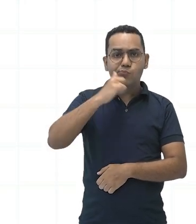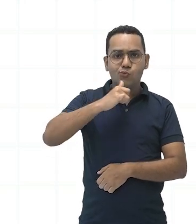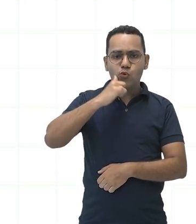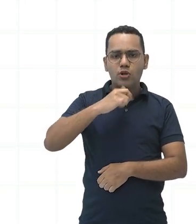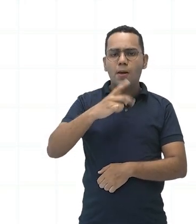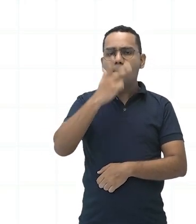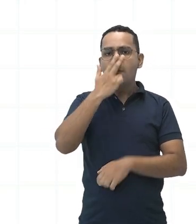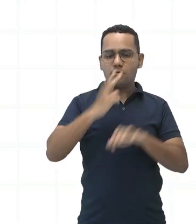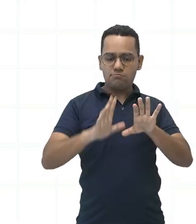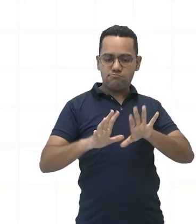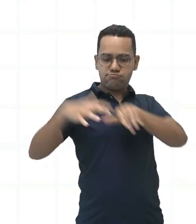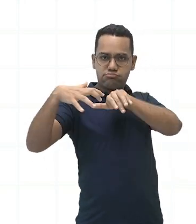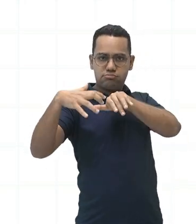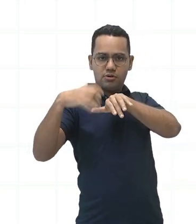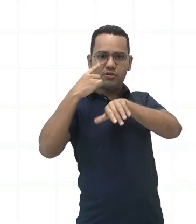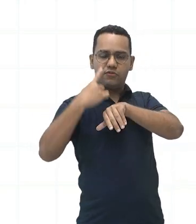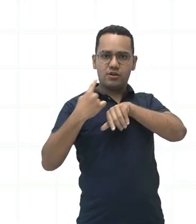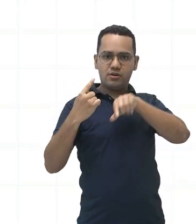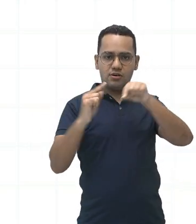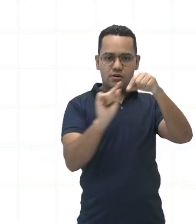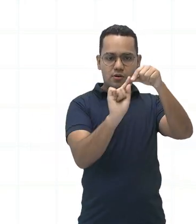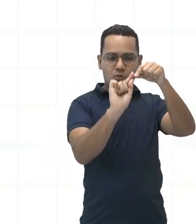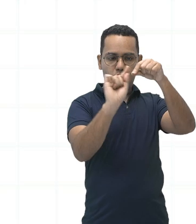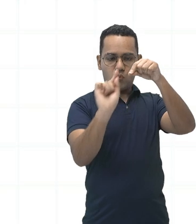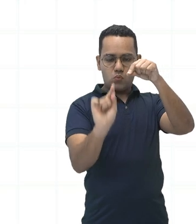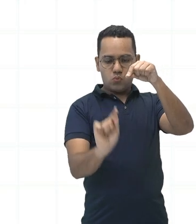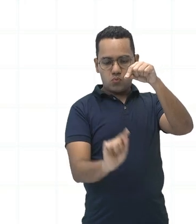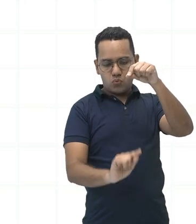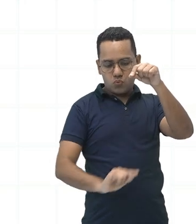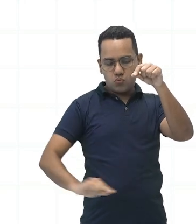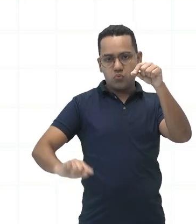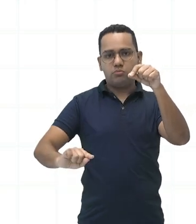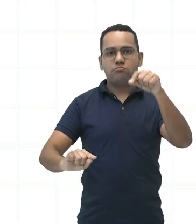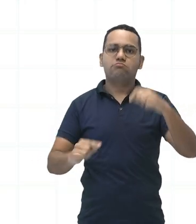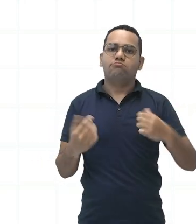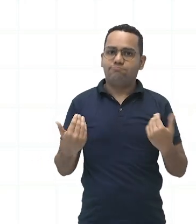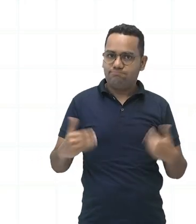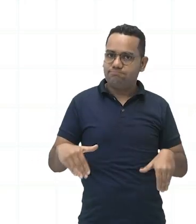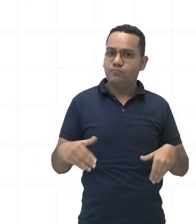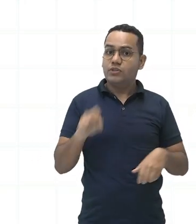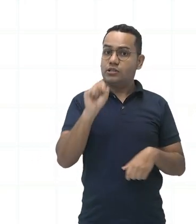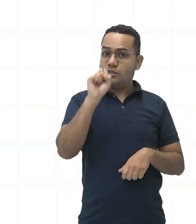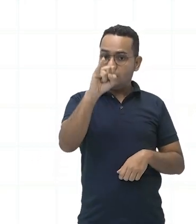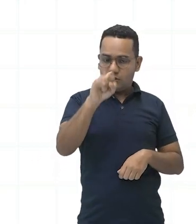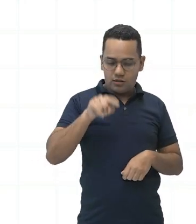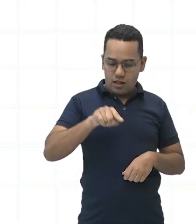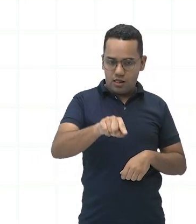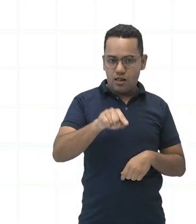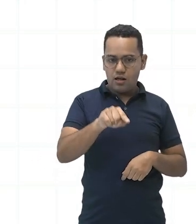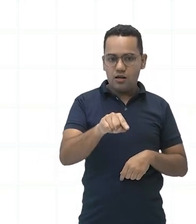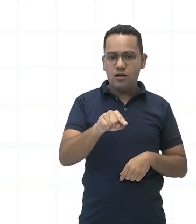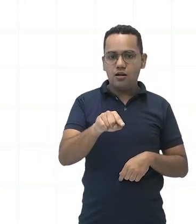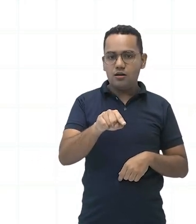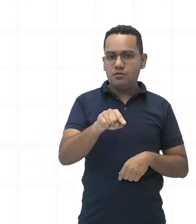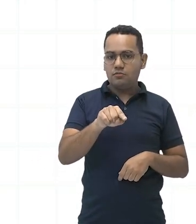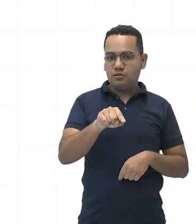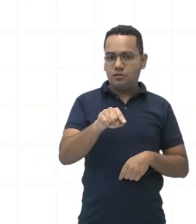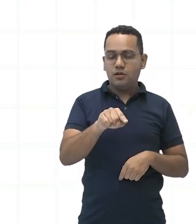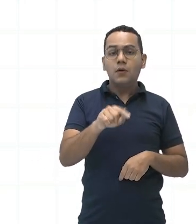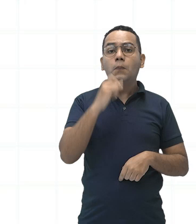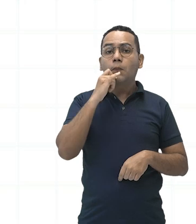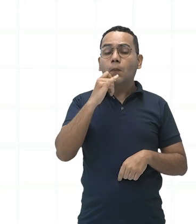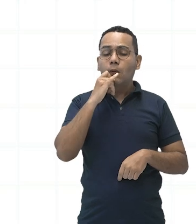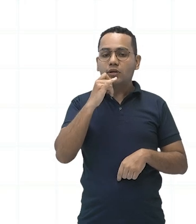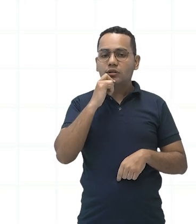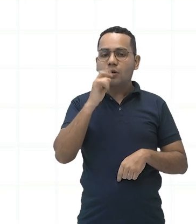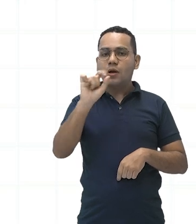um acentuamento da curvatura na região lombar. Então, quando existe esse acentuamento da curvatura na região lombar,